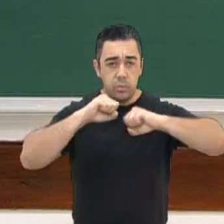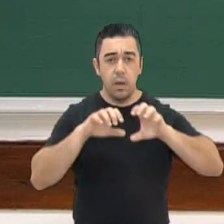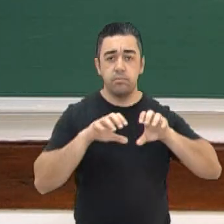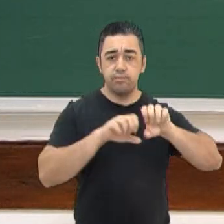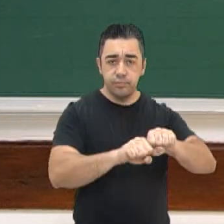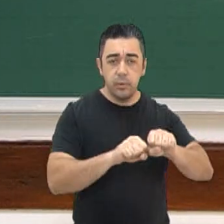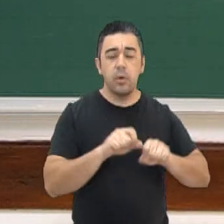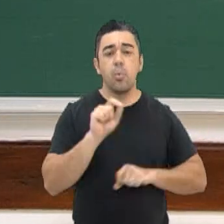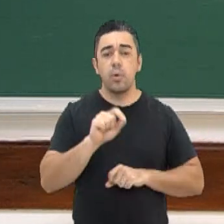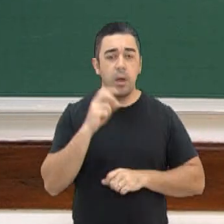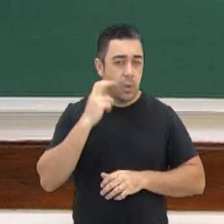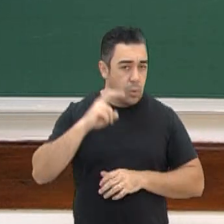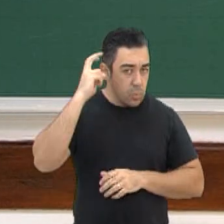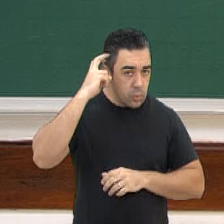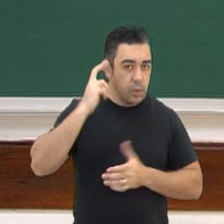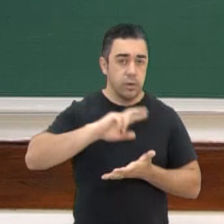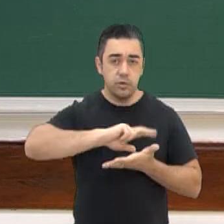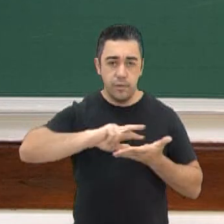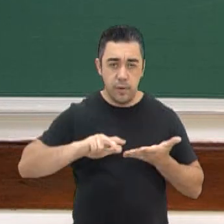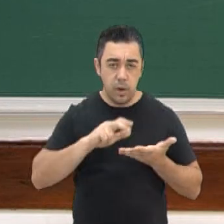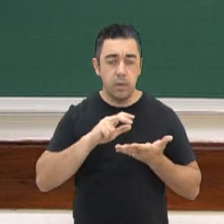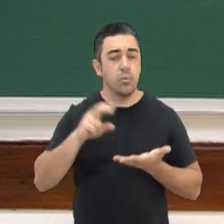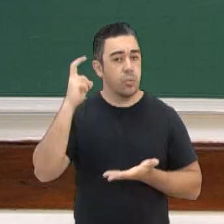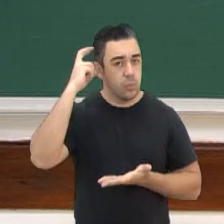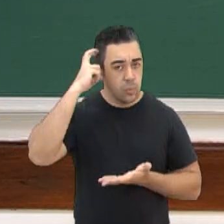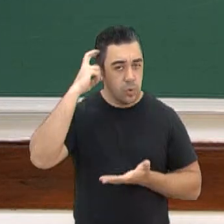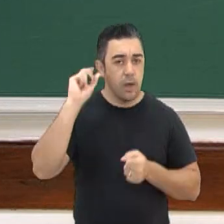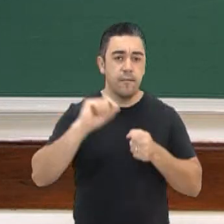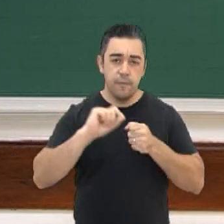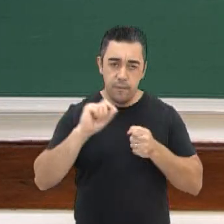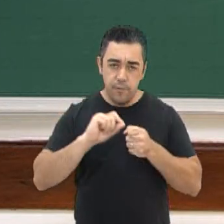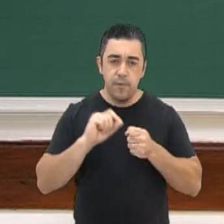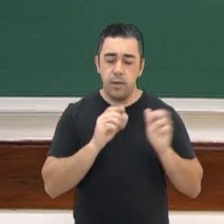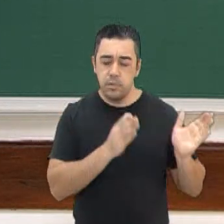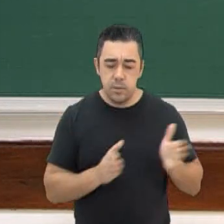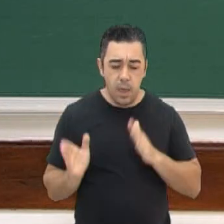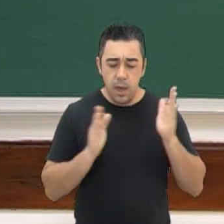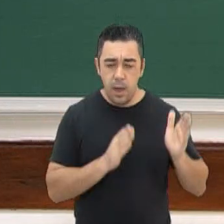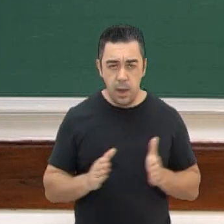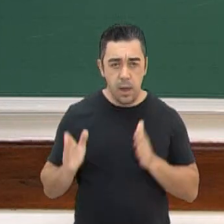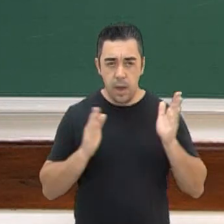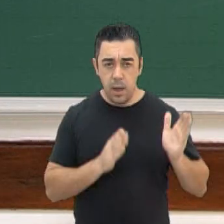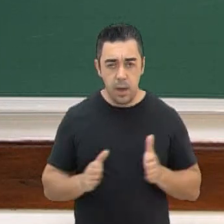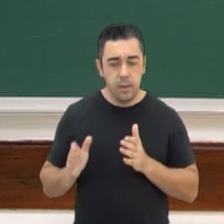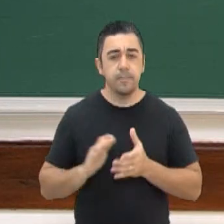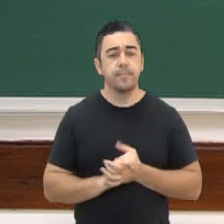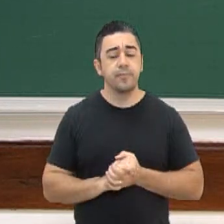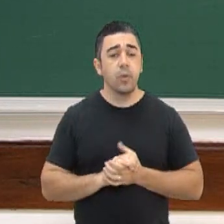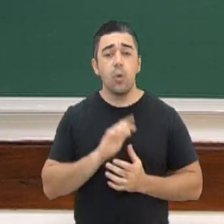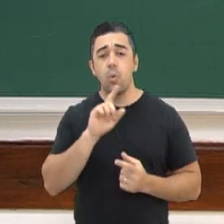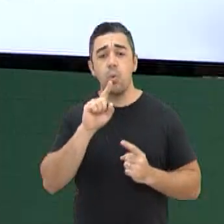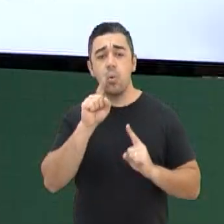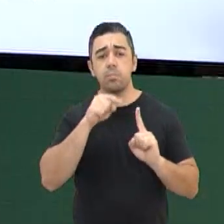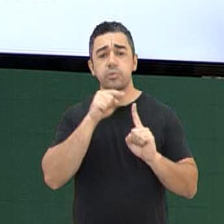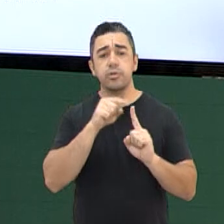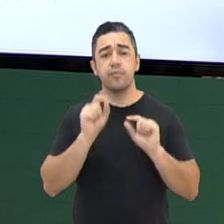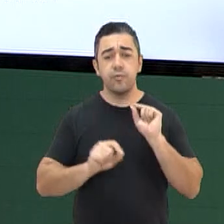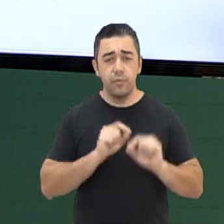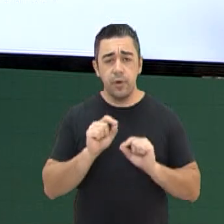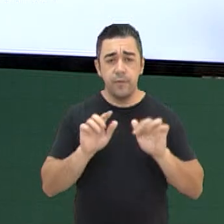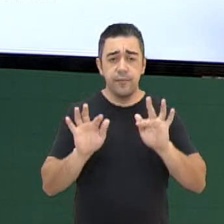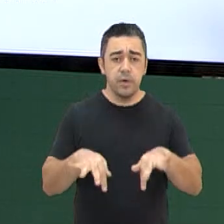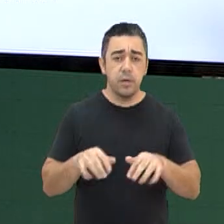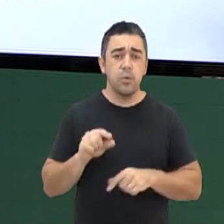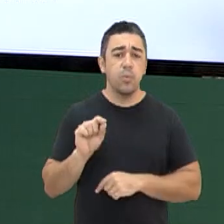dessa cultura ou das diferentes culturas, produz isso em série e em larga escala e o objetivo final é